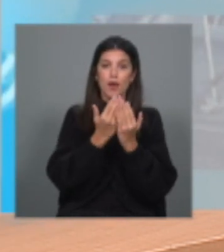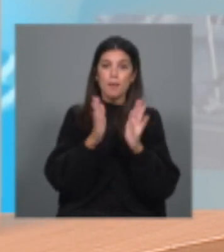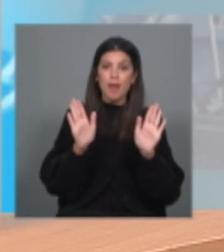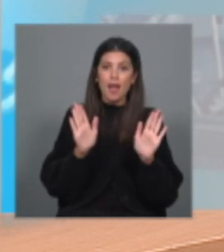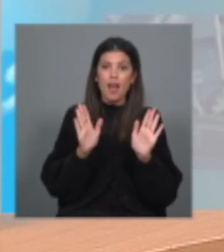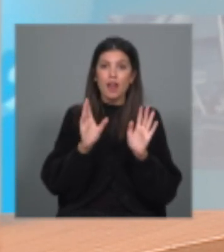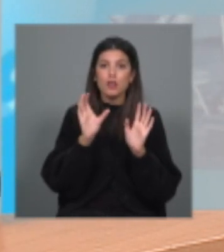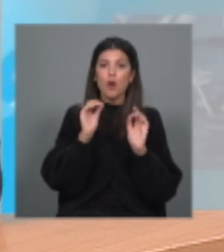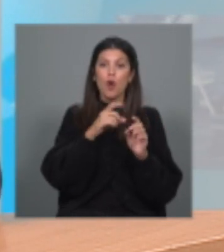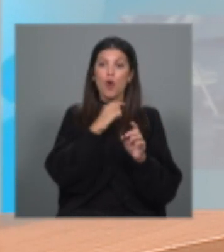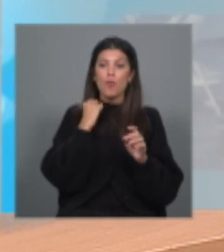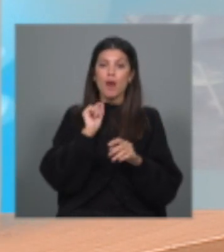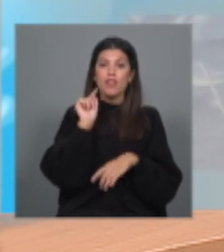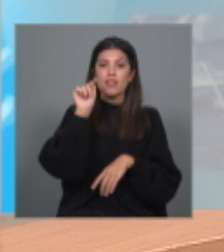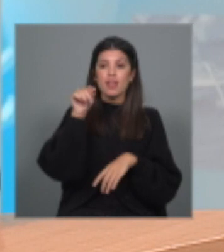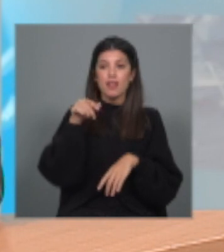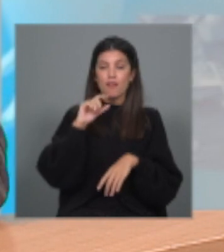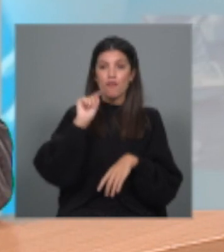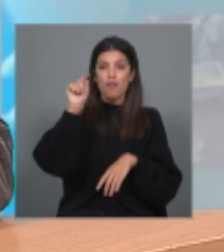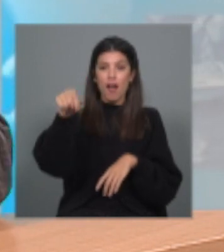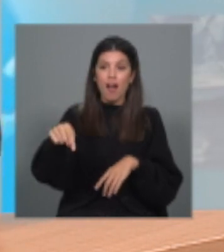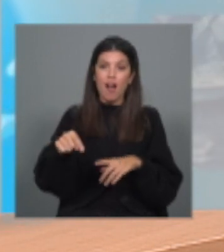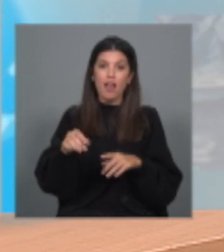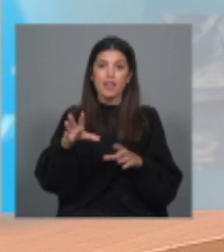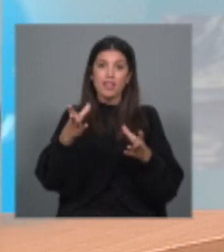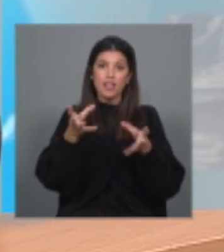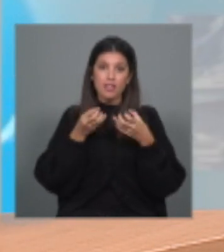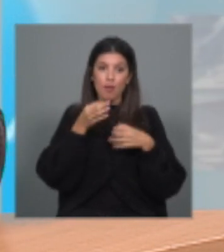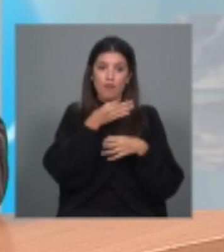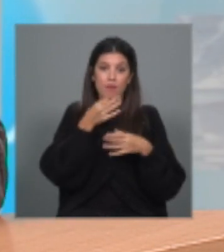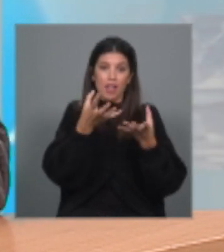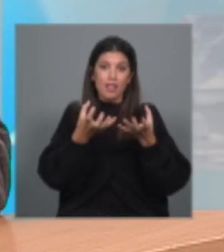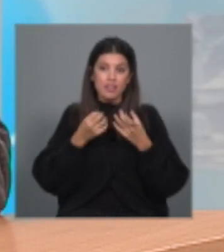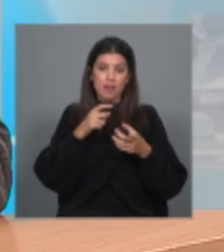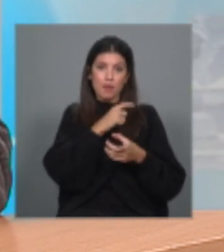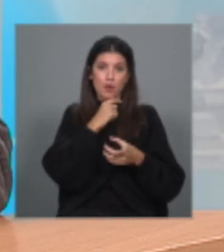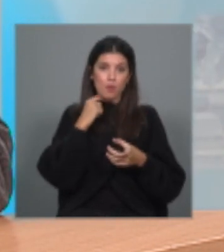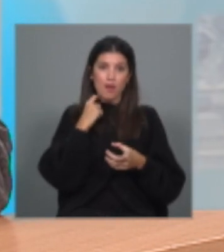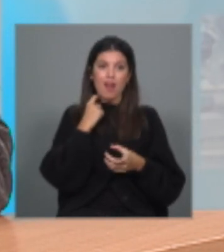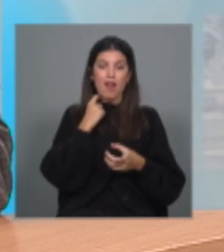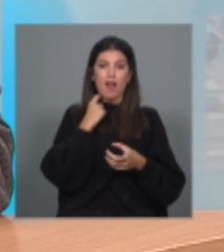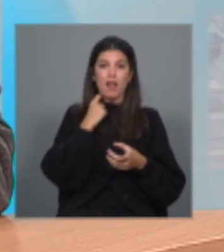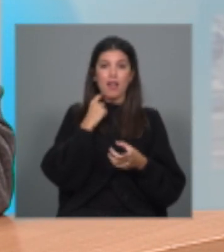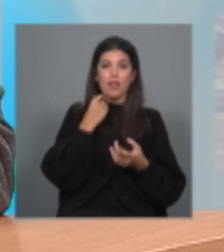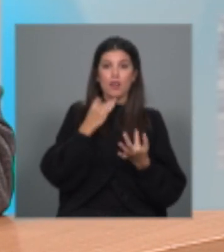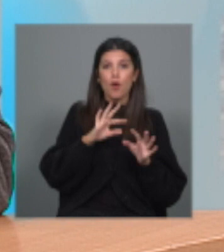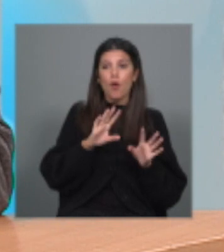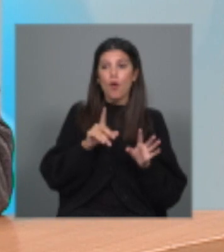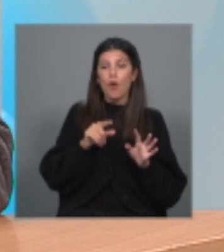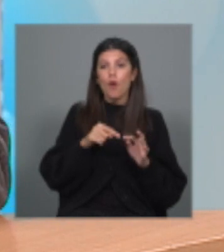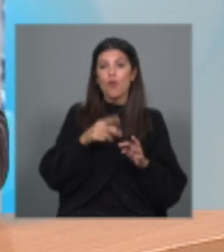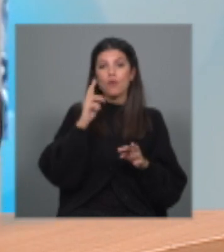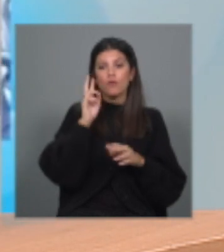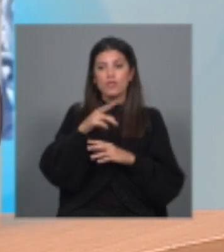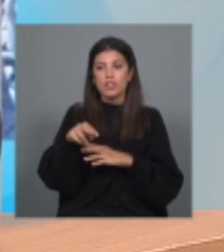comunidades e passam o fim de semana na comunidade e são recebidos em famílias. Depois, a partir daí, podem e acontecem outras visitas fora desta